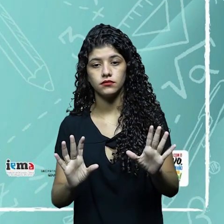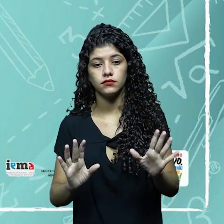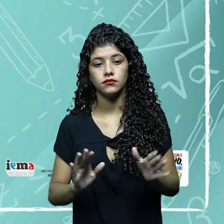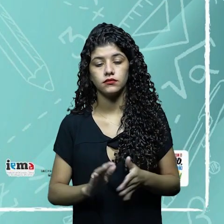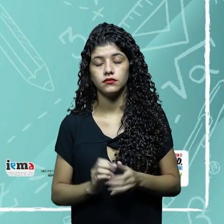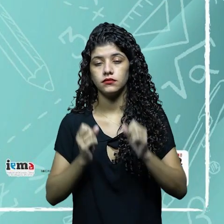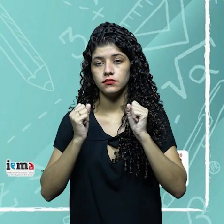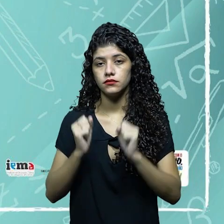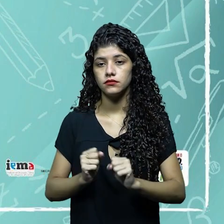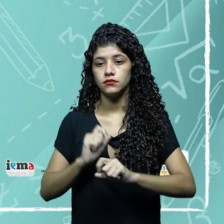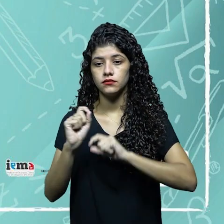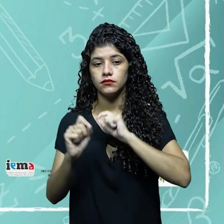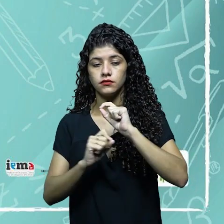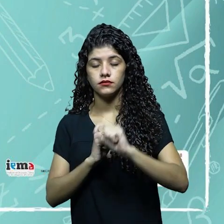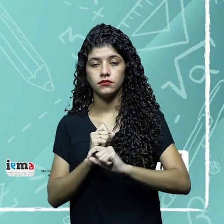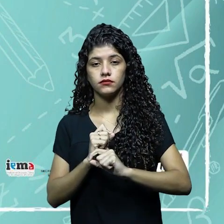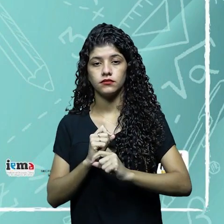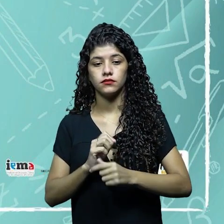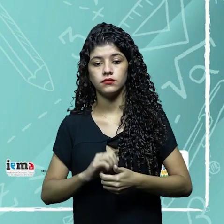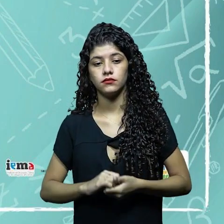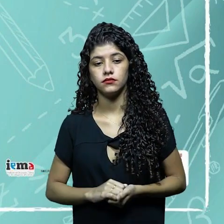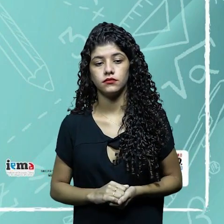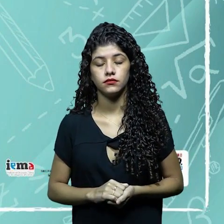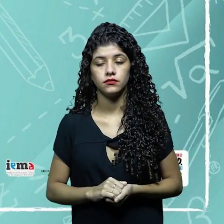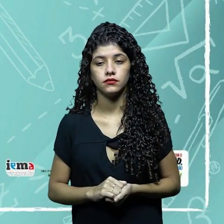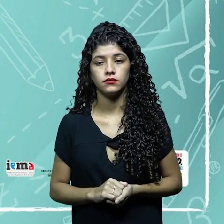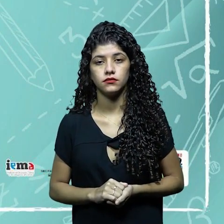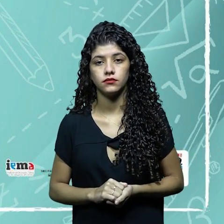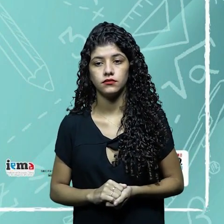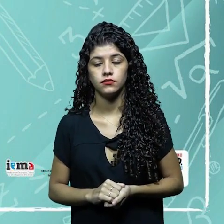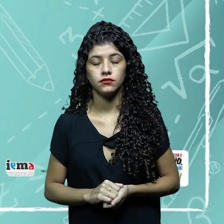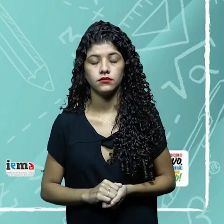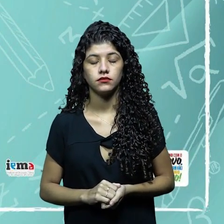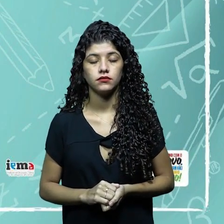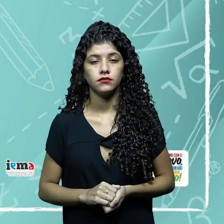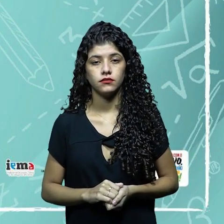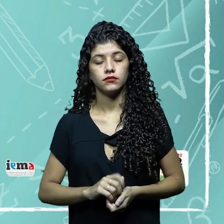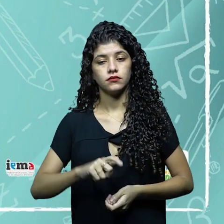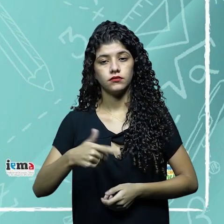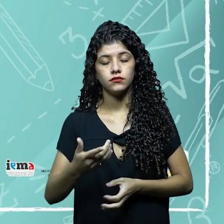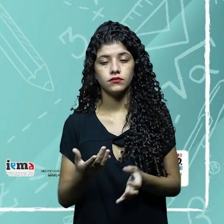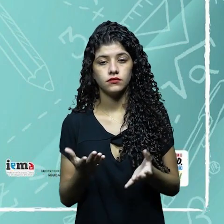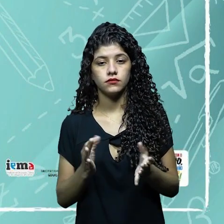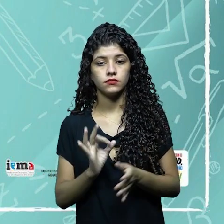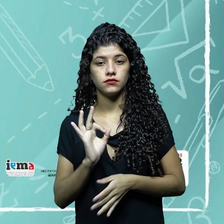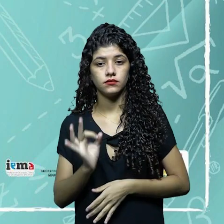né? Eu posso fazer como nessa ilustração aqui já na outra parte